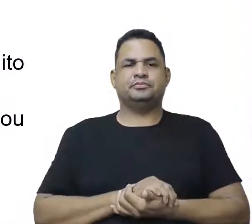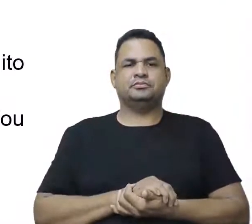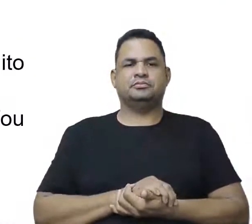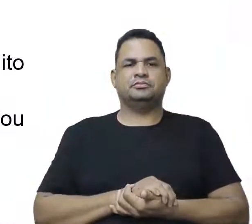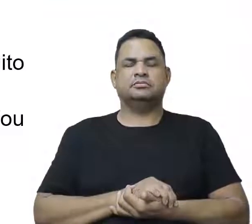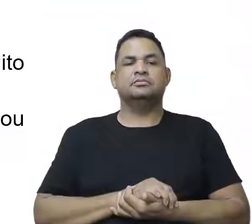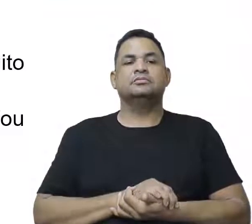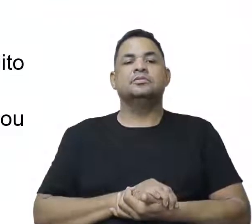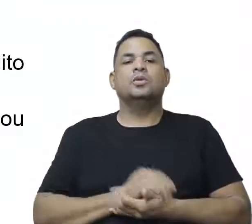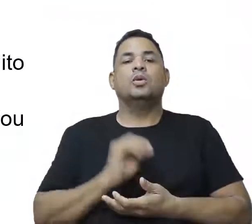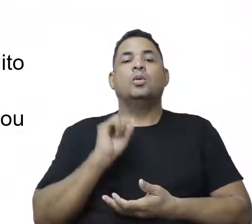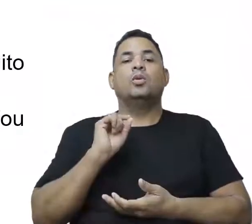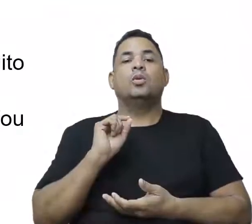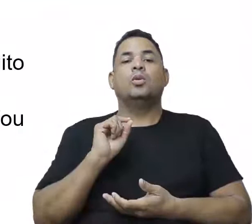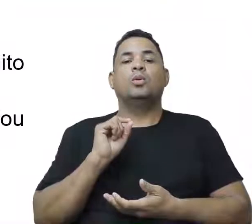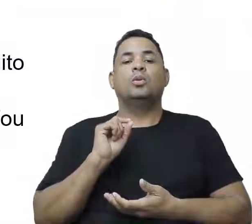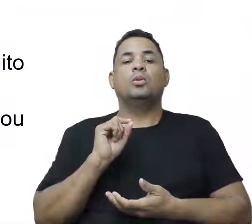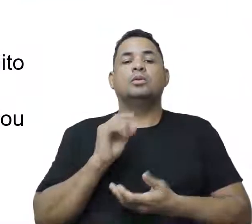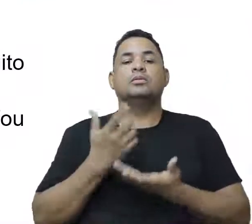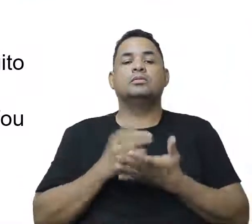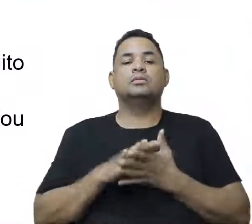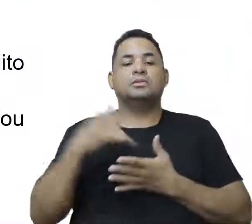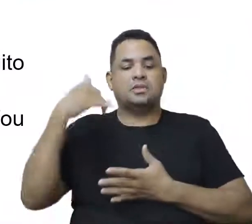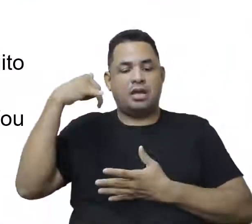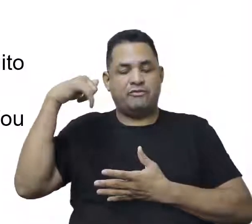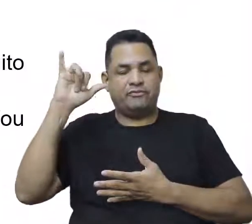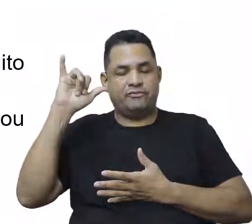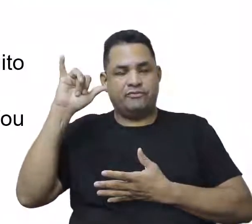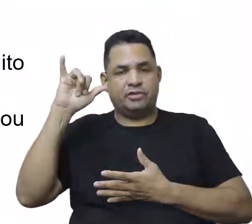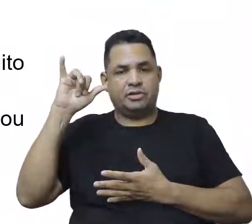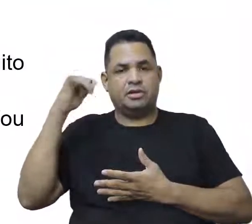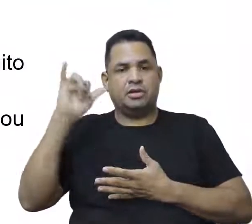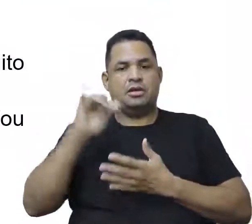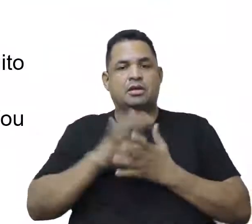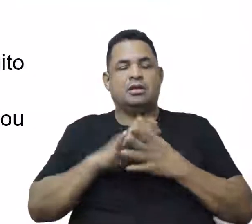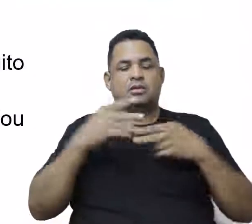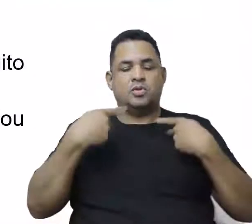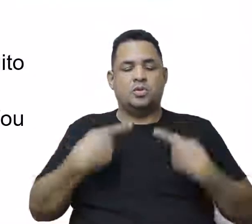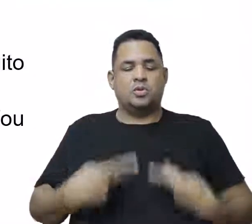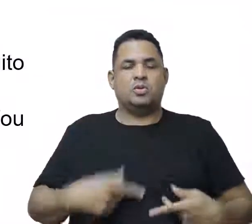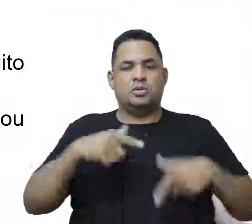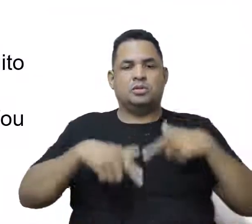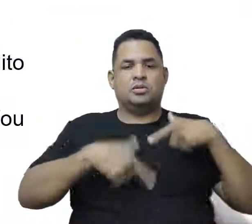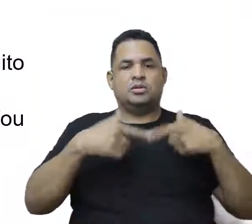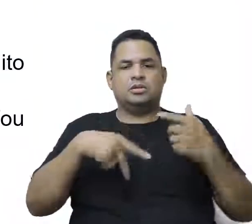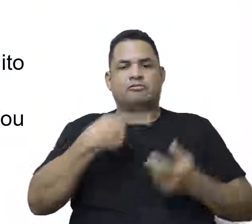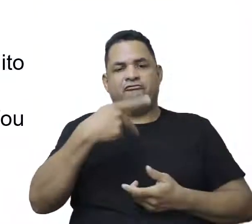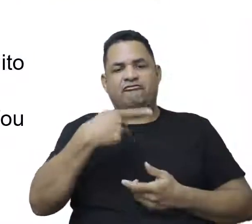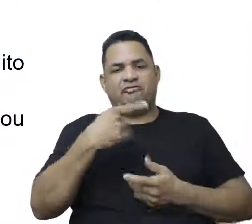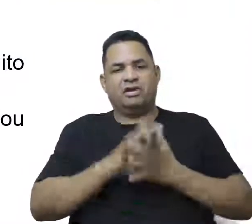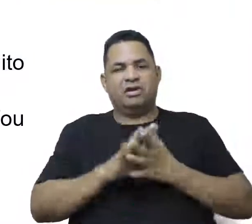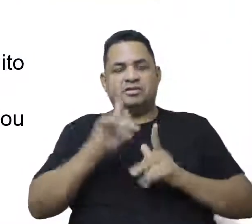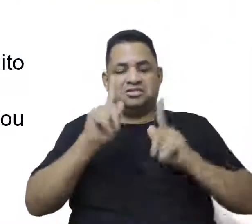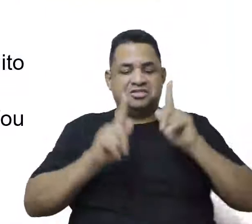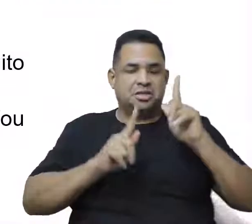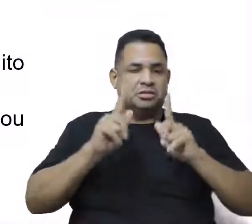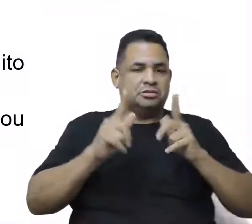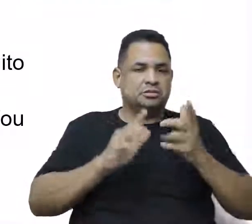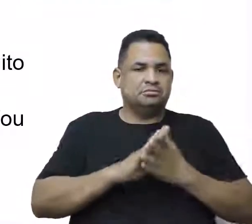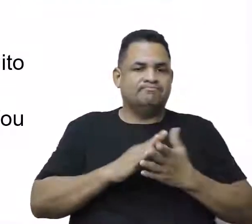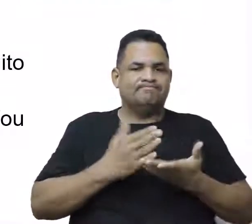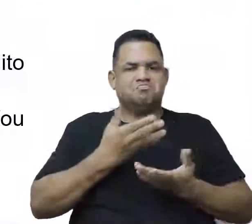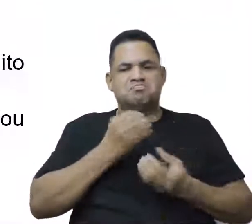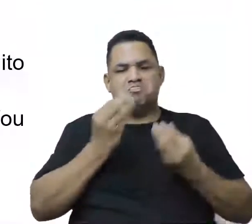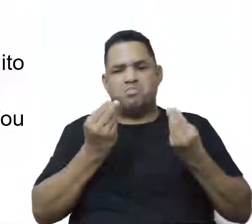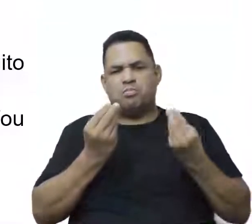E aí, o que nós devemos evitar, professora, nessa linguagem corporal no trabalho? Falar de gestos demasiados, né?